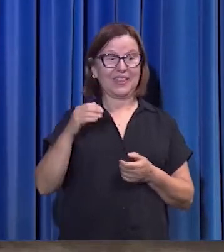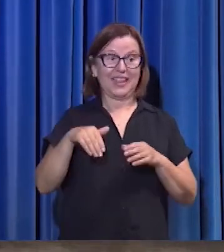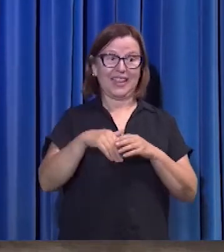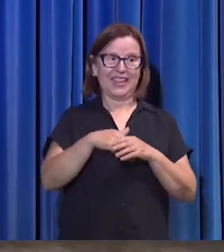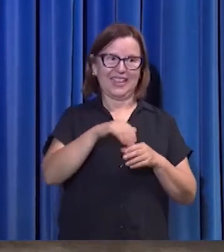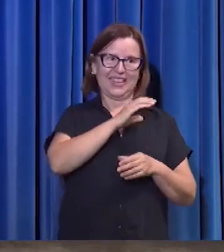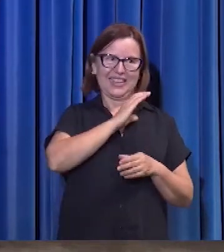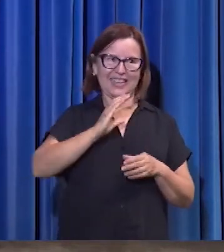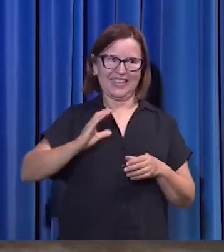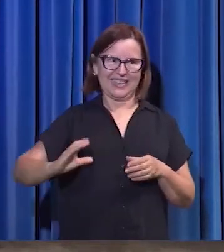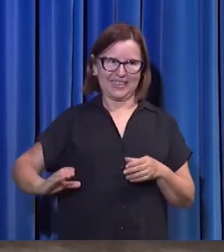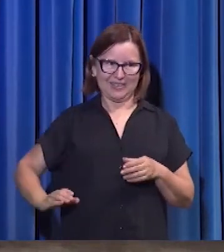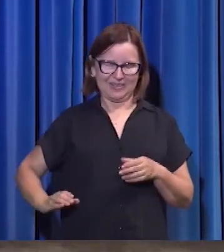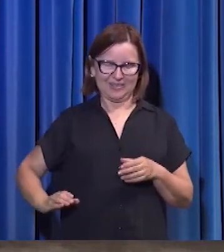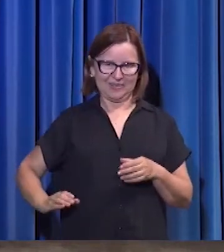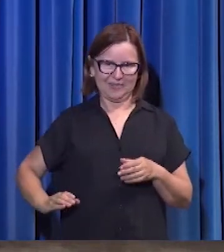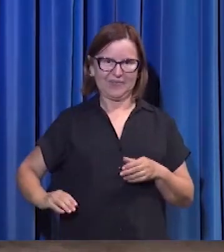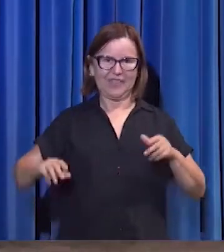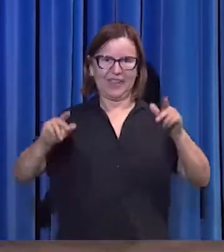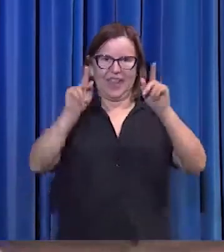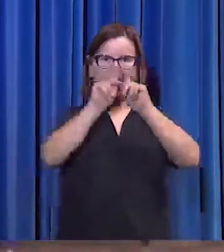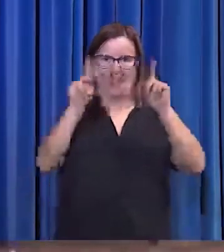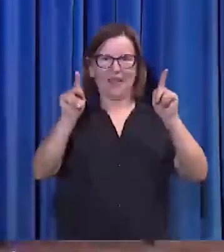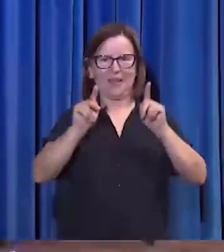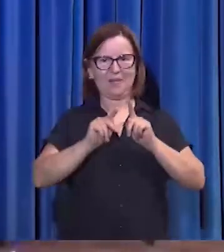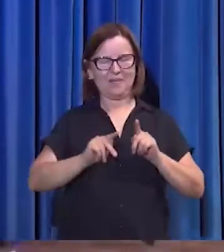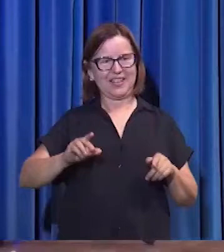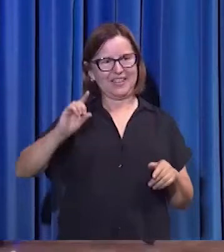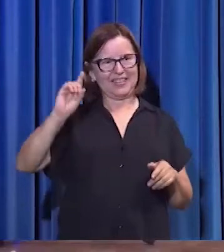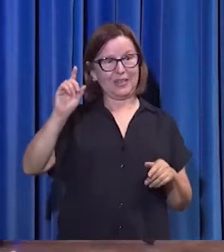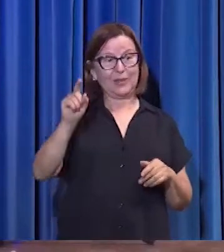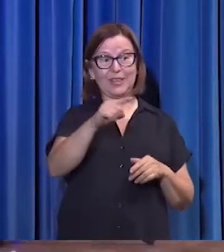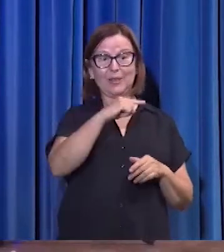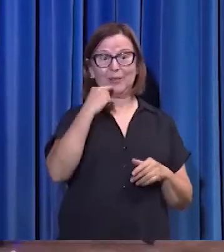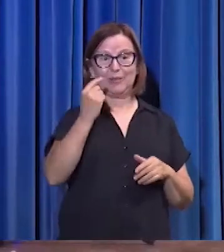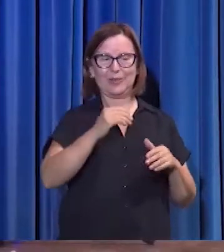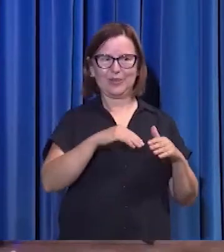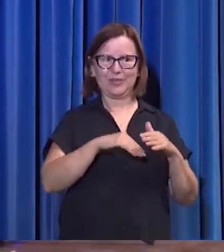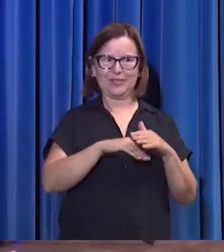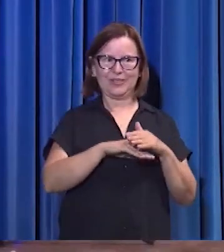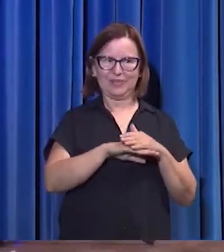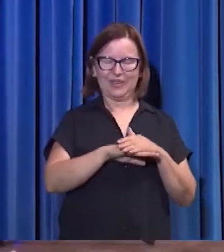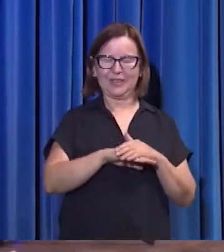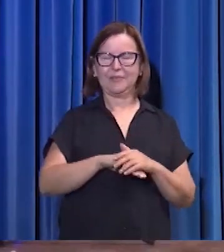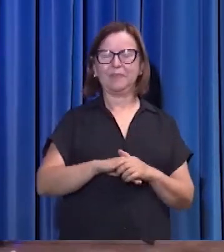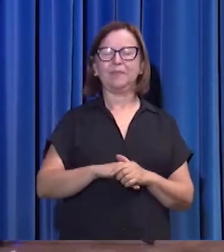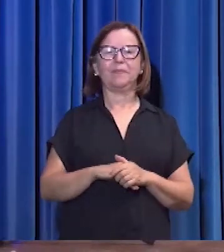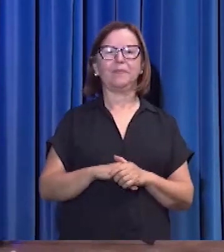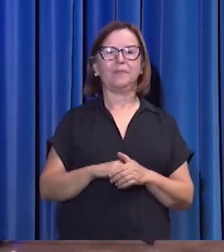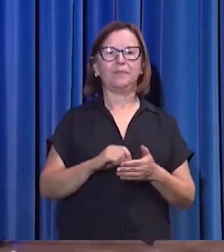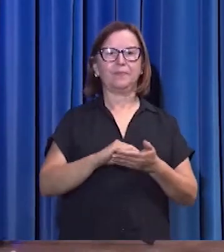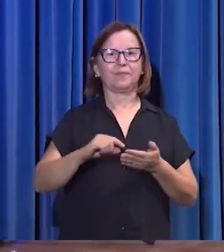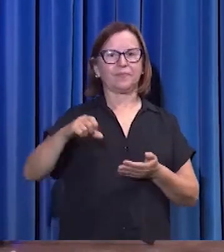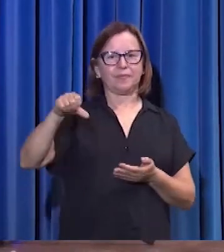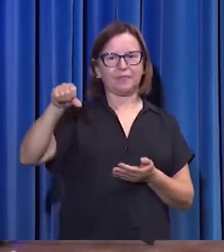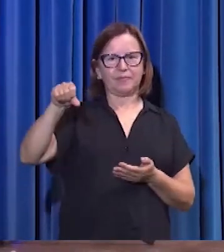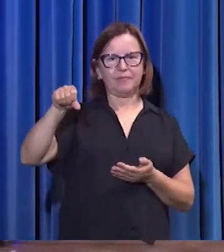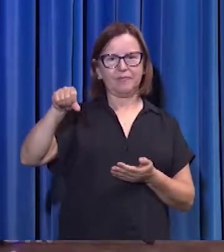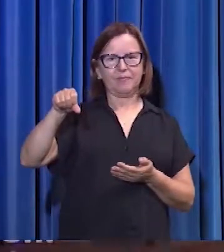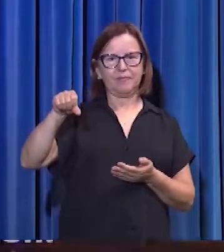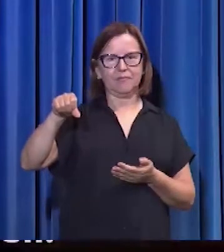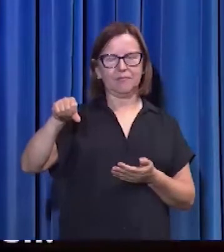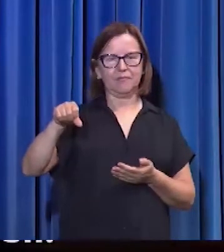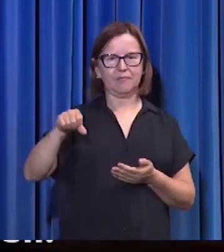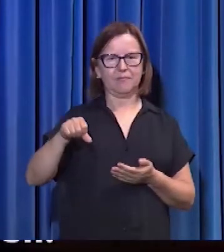A paz de Deus vai nos guardar. Agora o versículo 9. O que